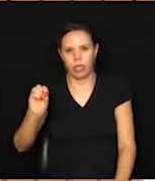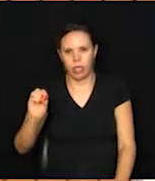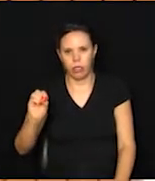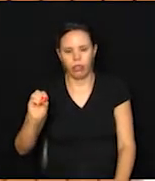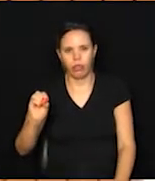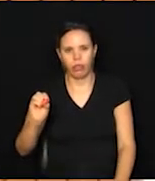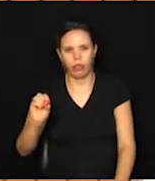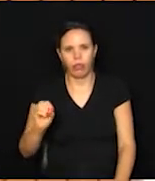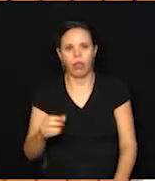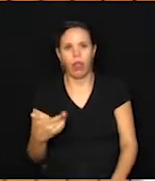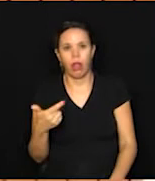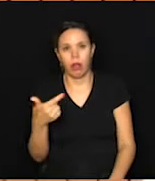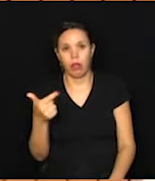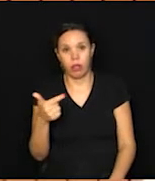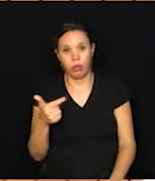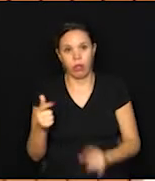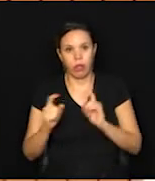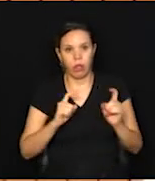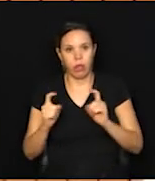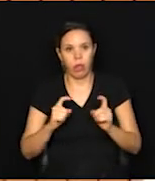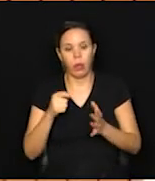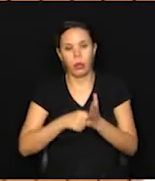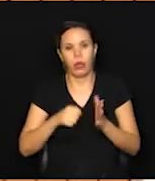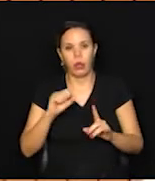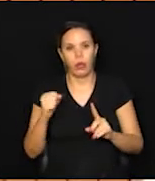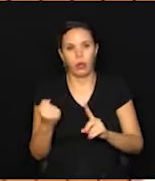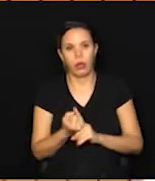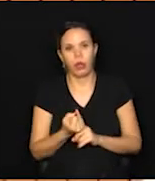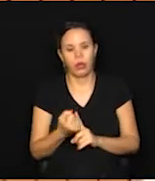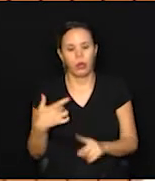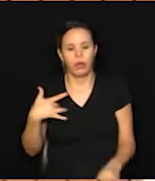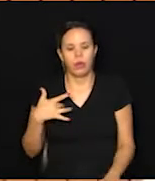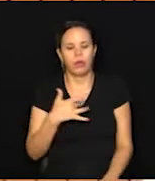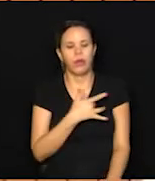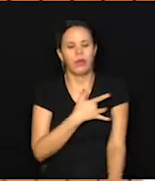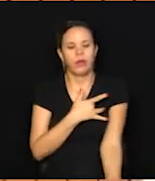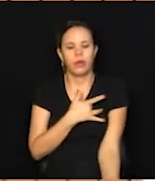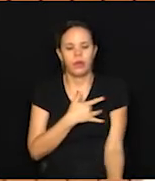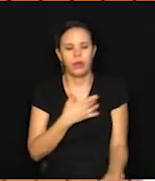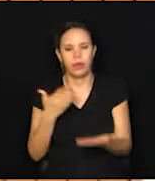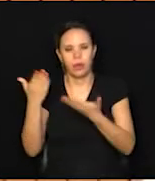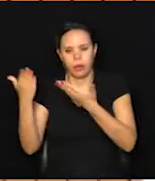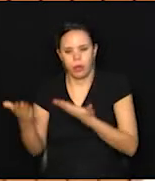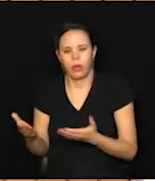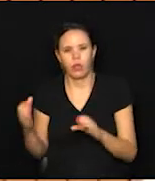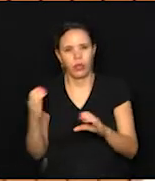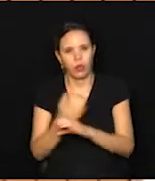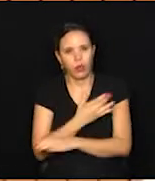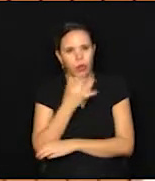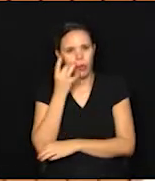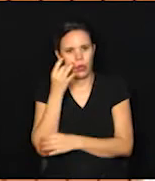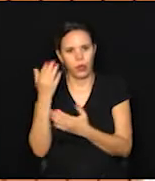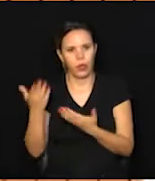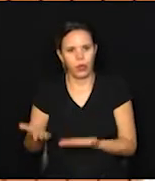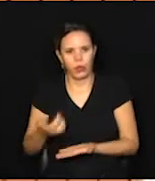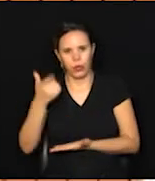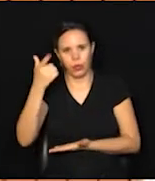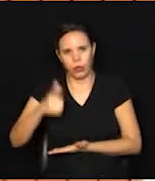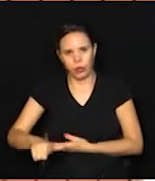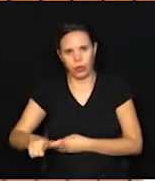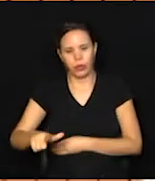essa segunda reunião da Comissão de Política Social e Saúde, o senhor está com 100% de presença, então mais uma